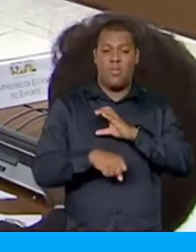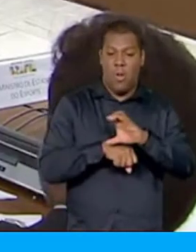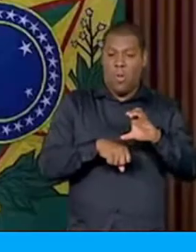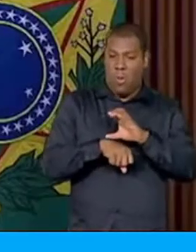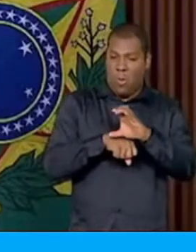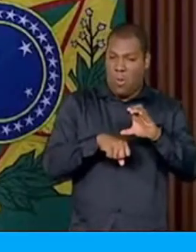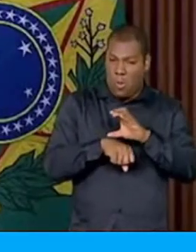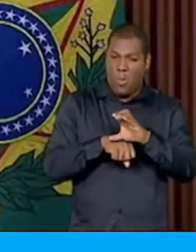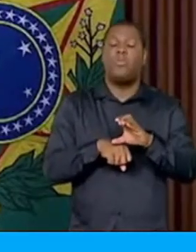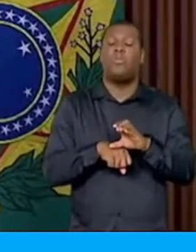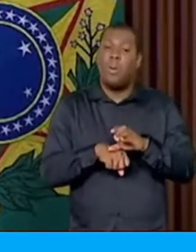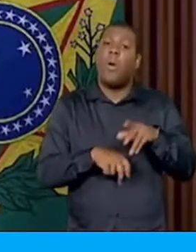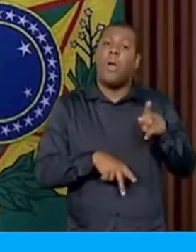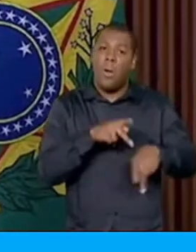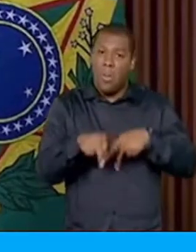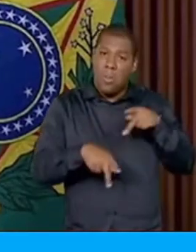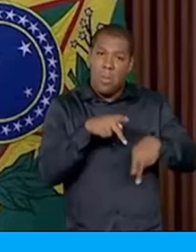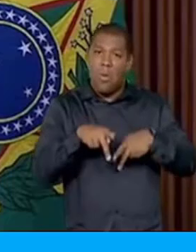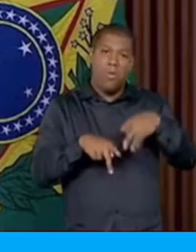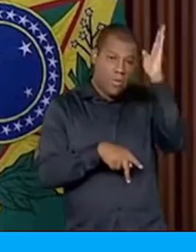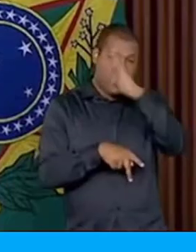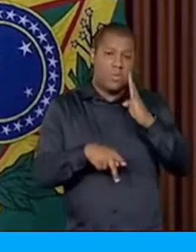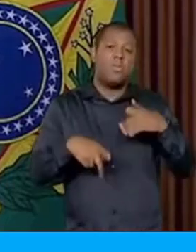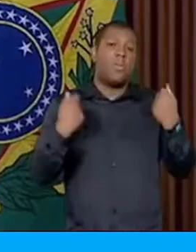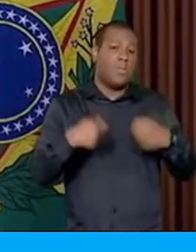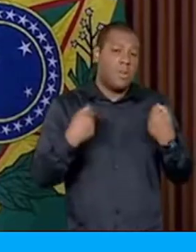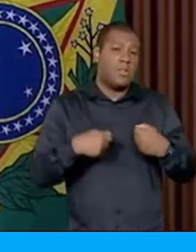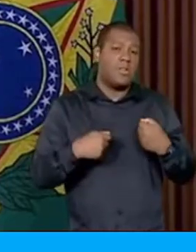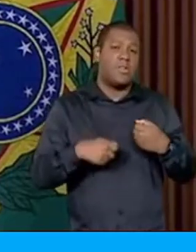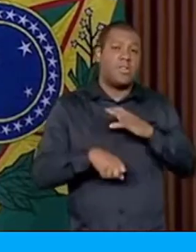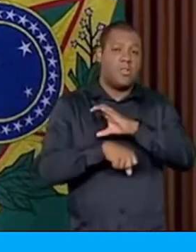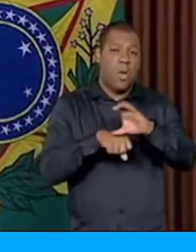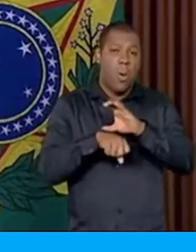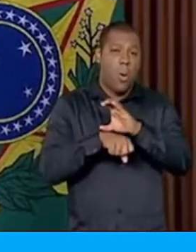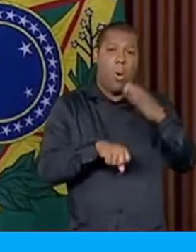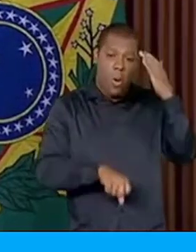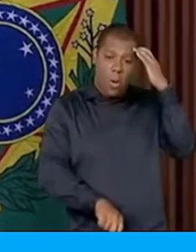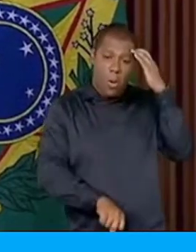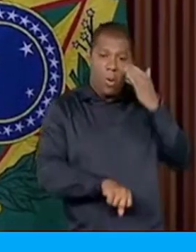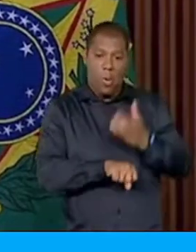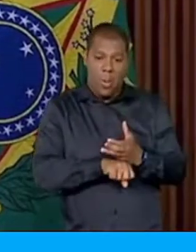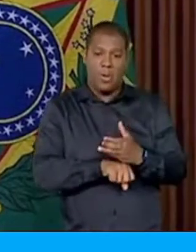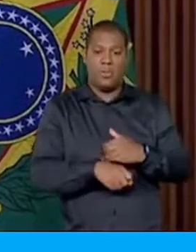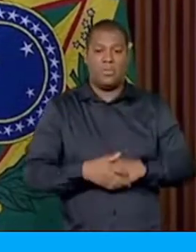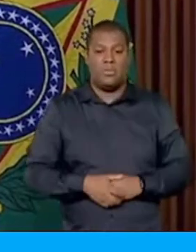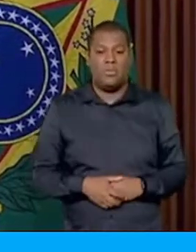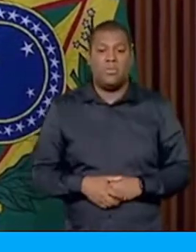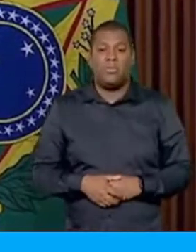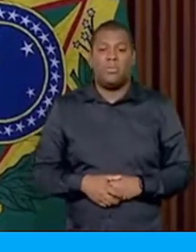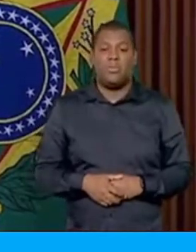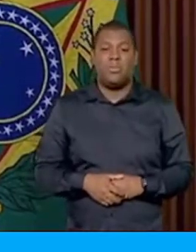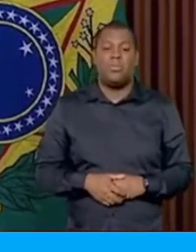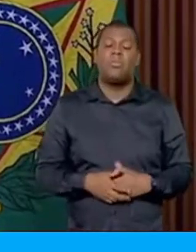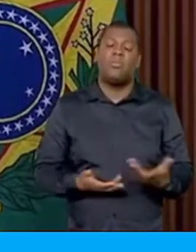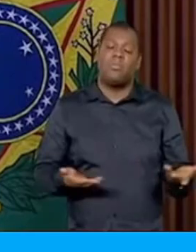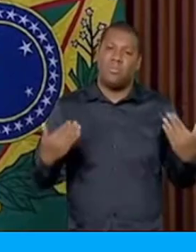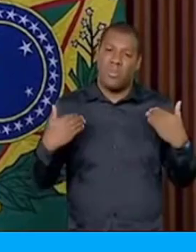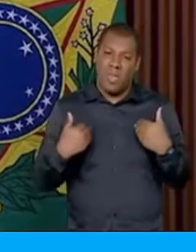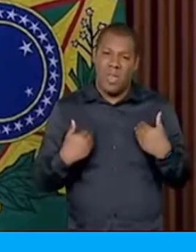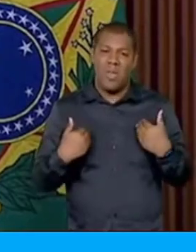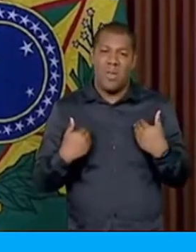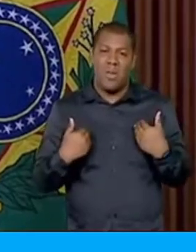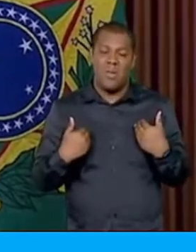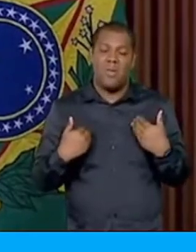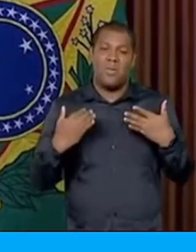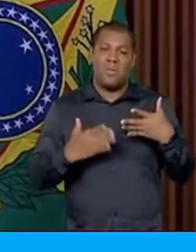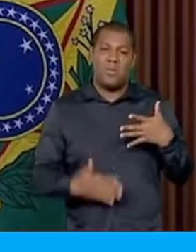história desse país. A Constituição foi considerada a Constituição cidadã, e eu tive o privilégio de aqui